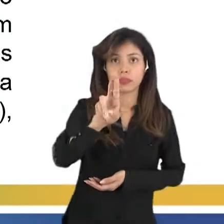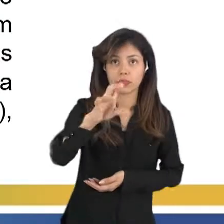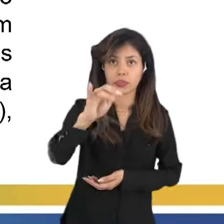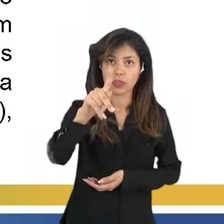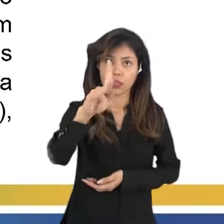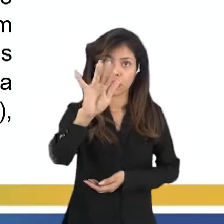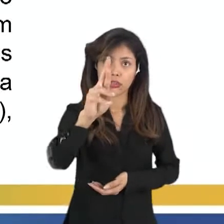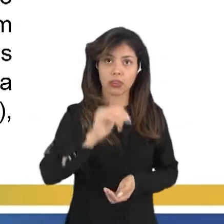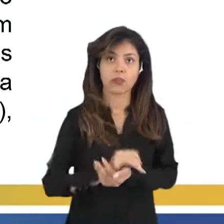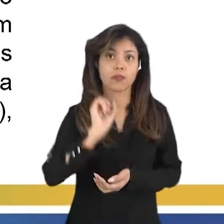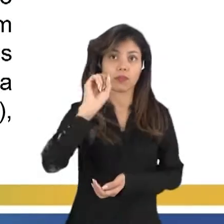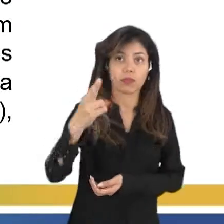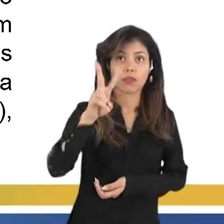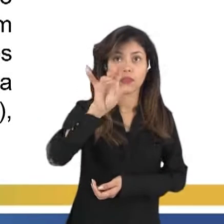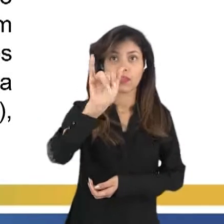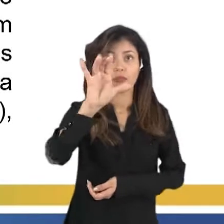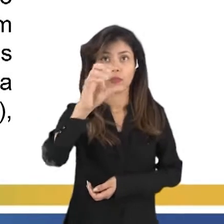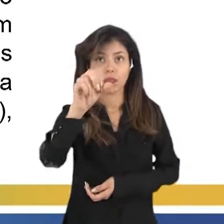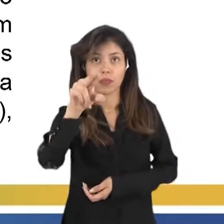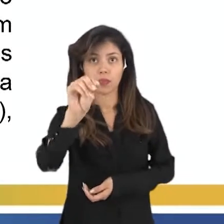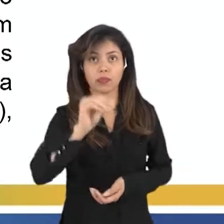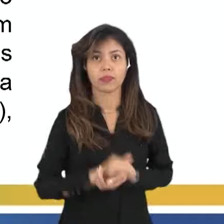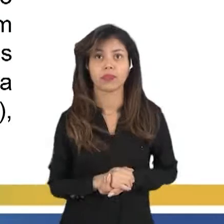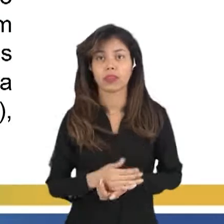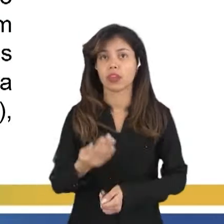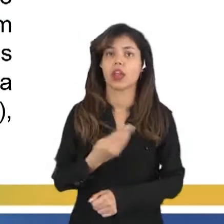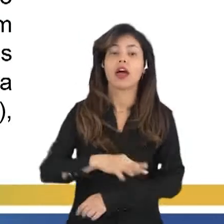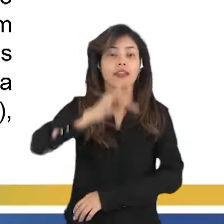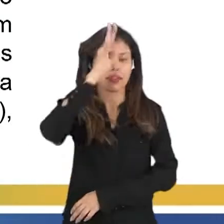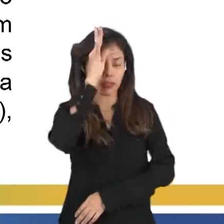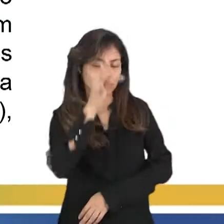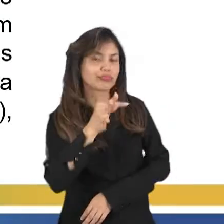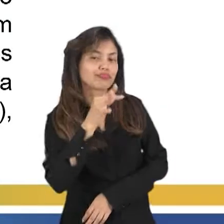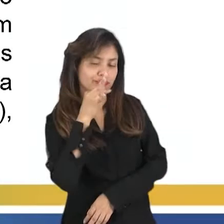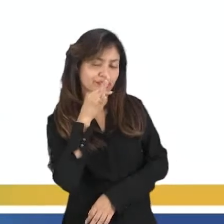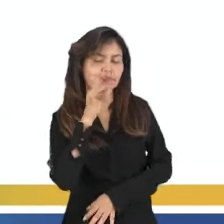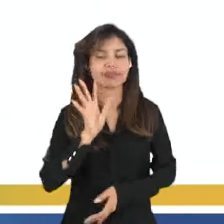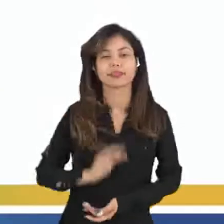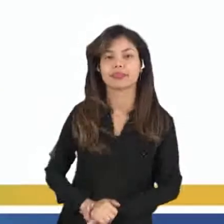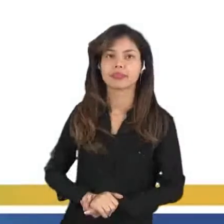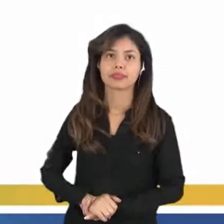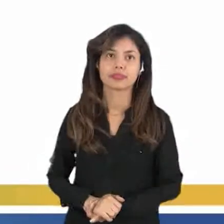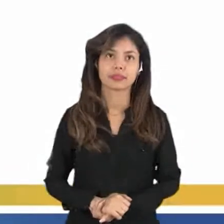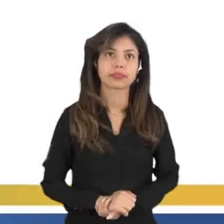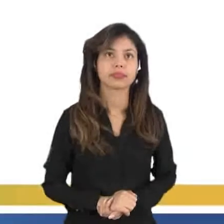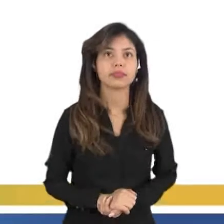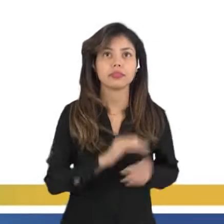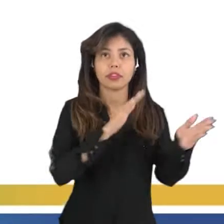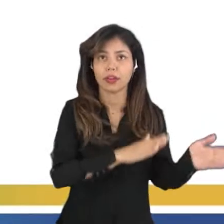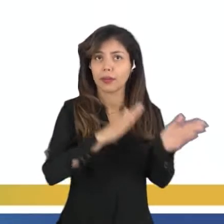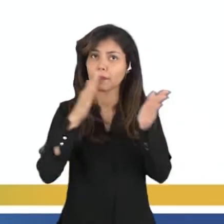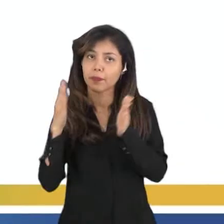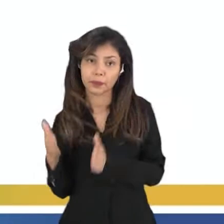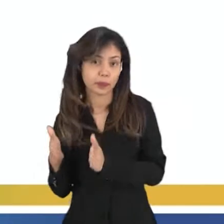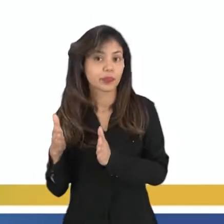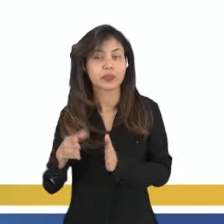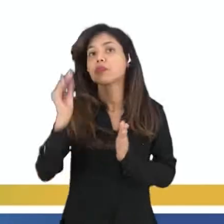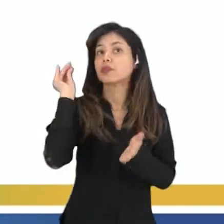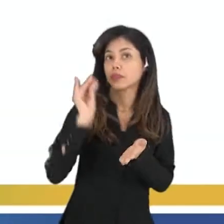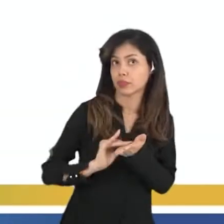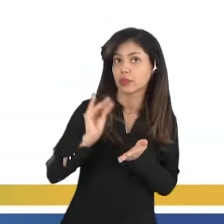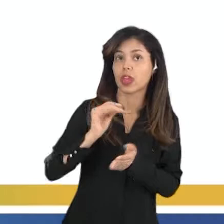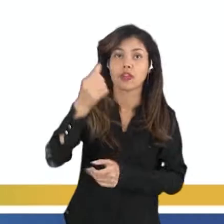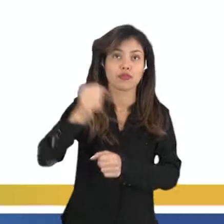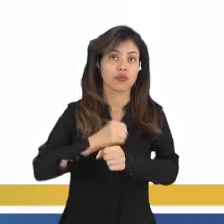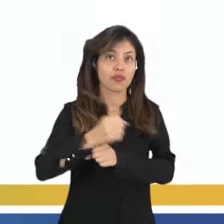ou vasconso, costumes e também as suas tradições. A partir desse fato,